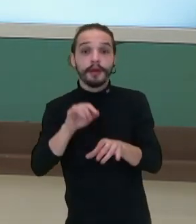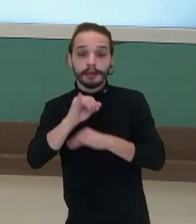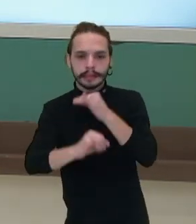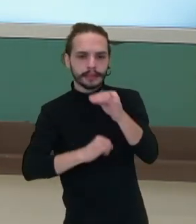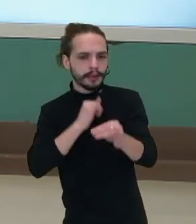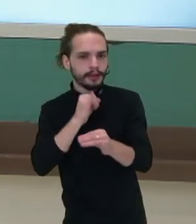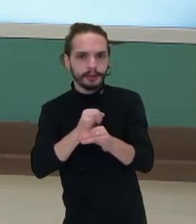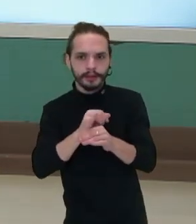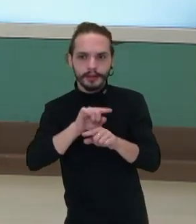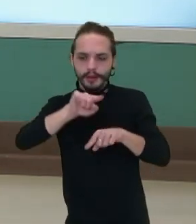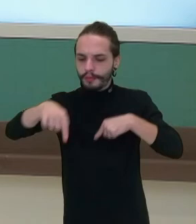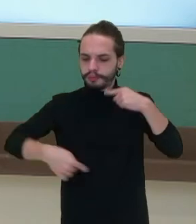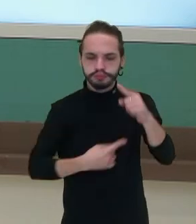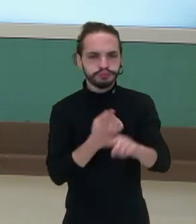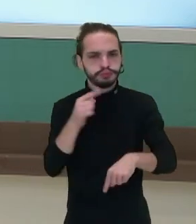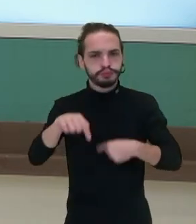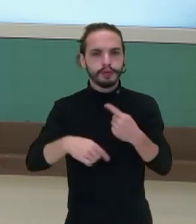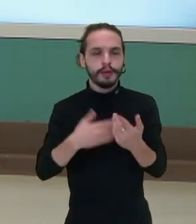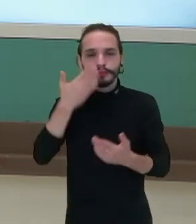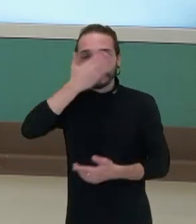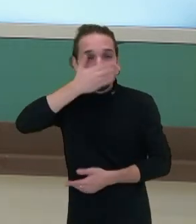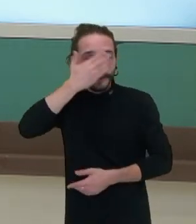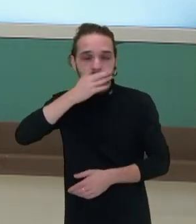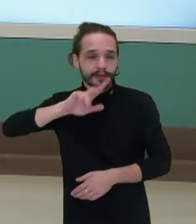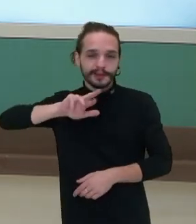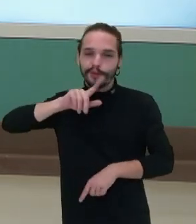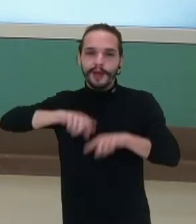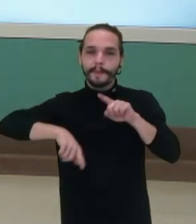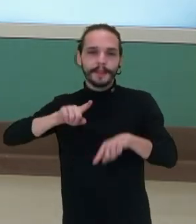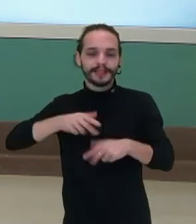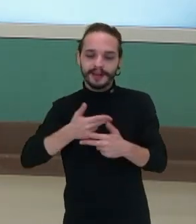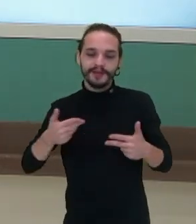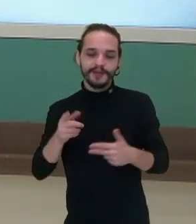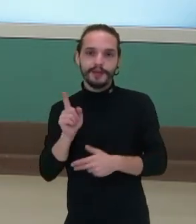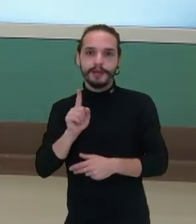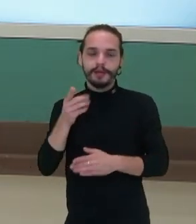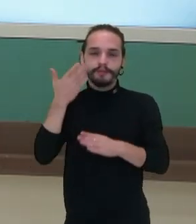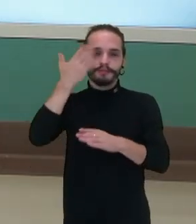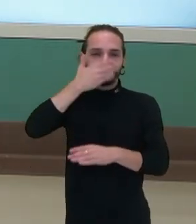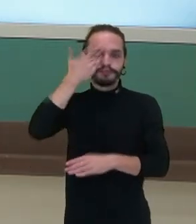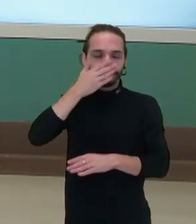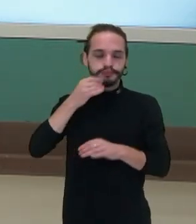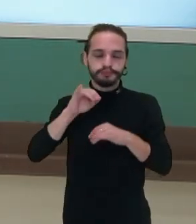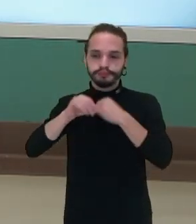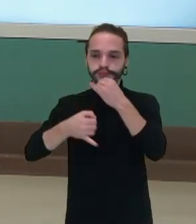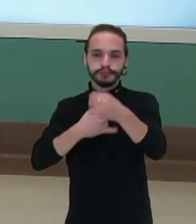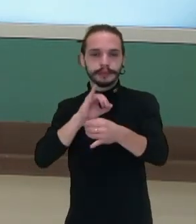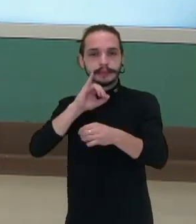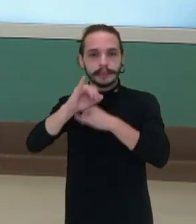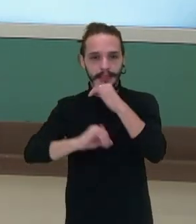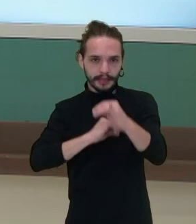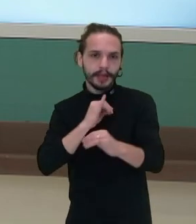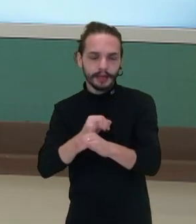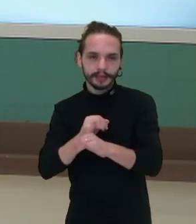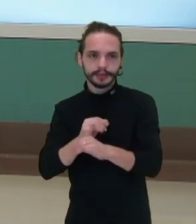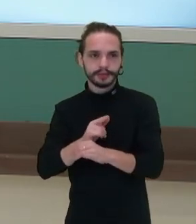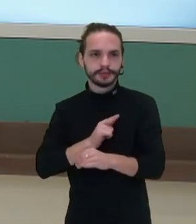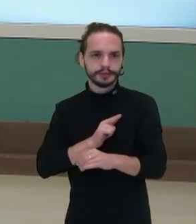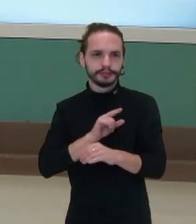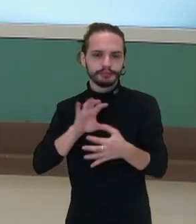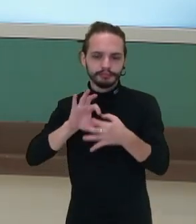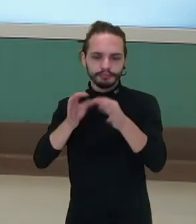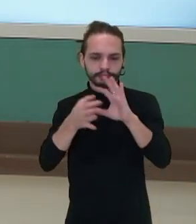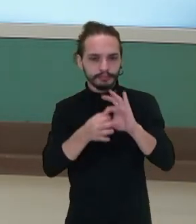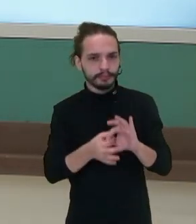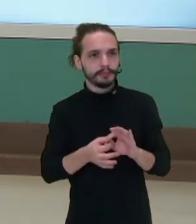é um fluxo invisível, né, não é material, é imaterial, assim como também outros tipos de fluxos aí que vocês estão vendo, ó, quanto